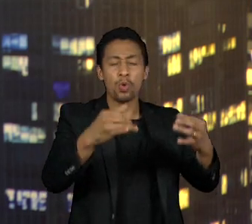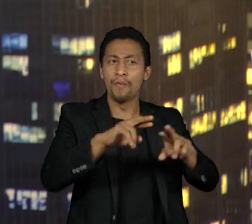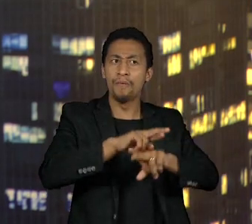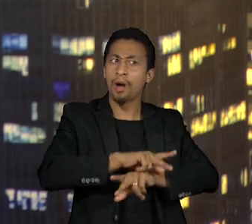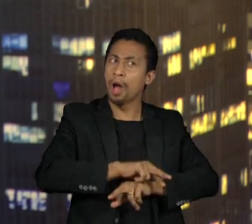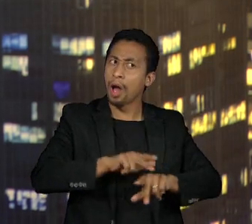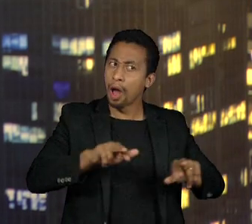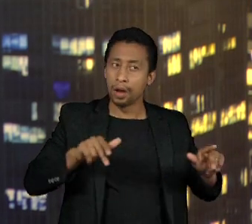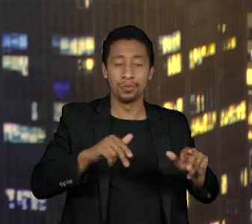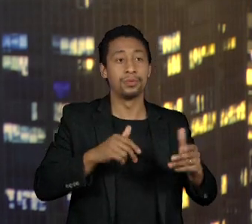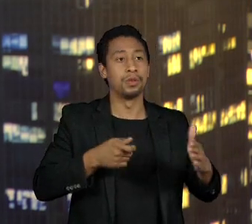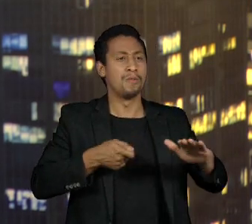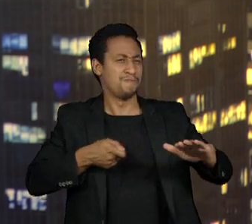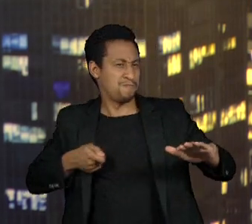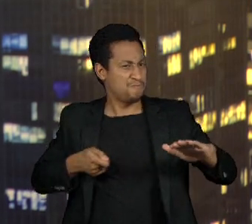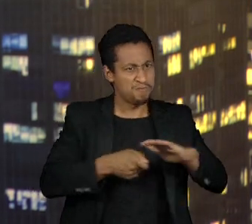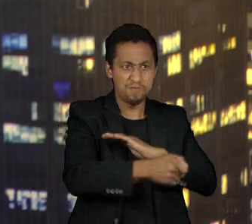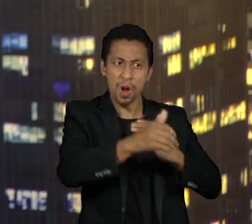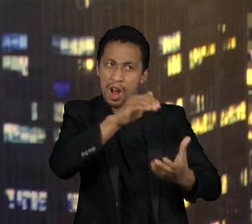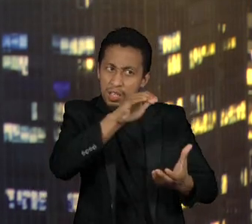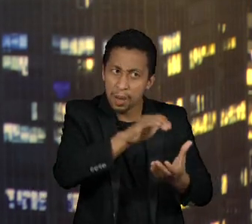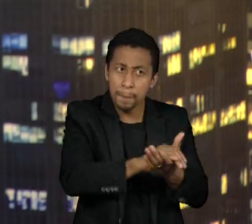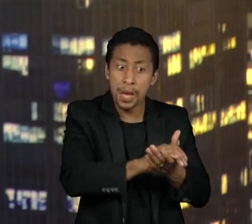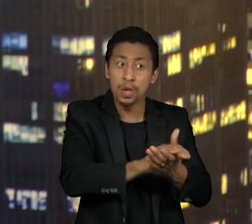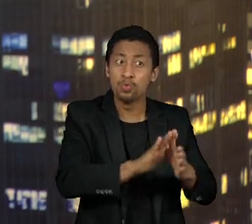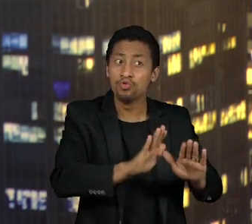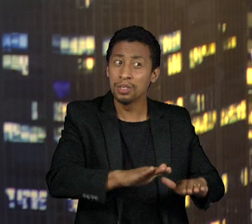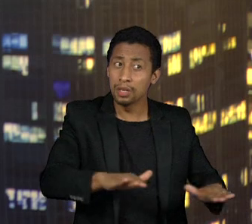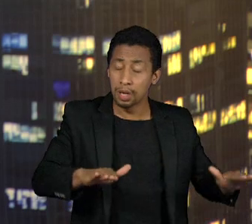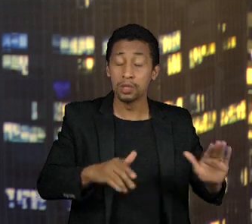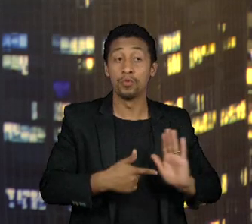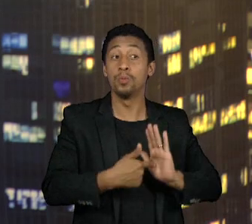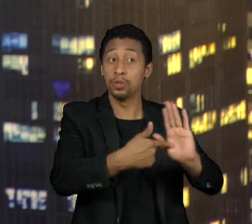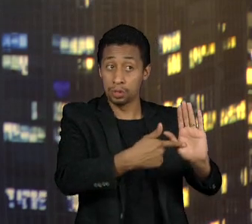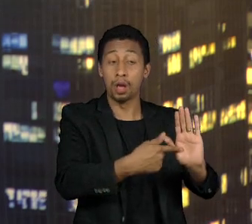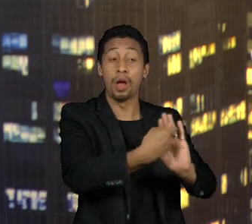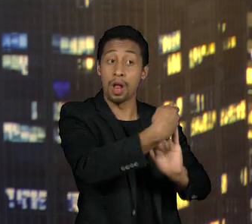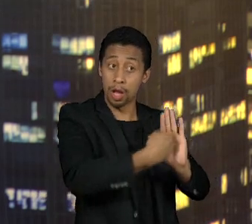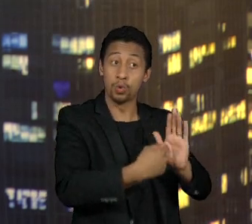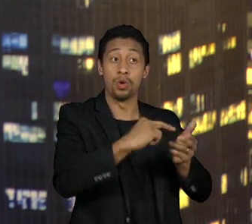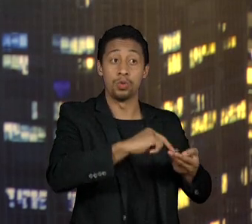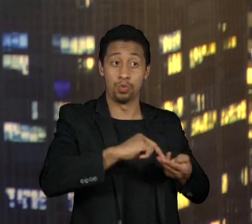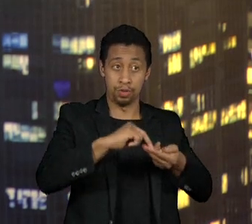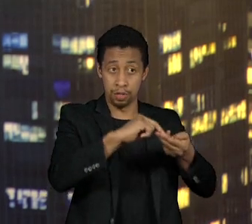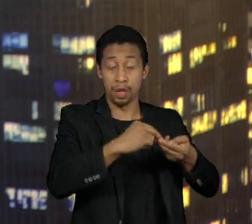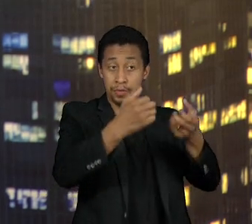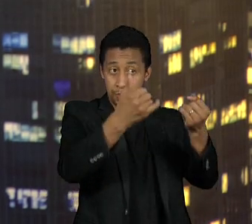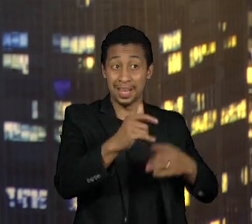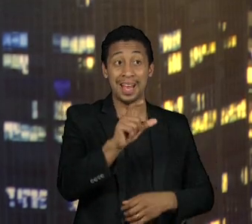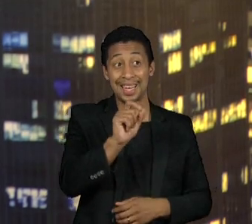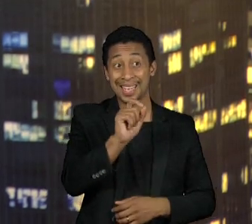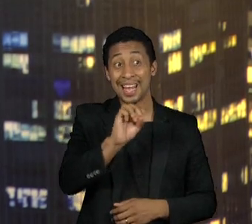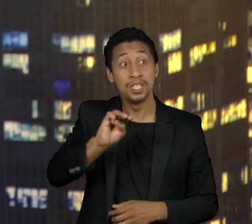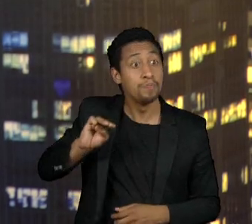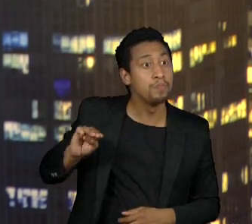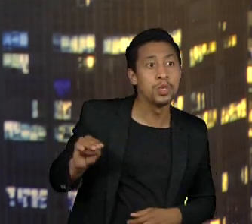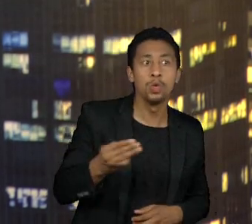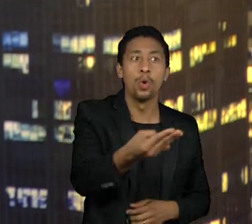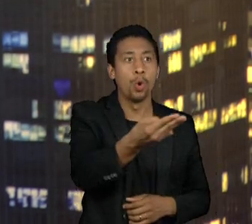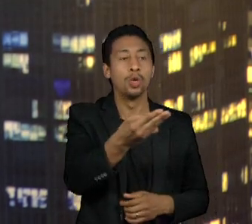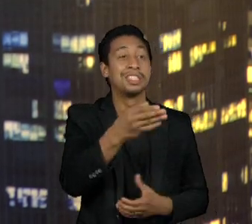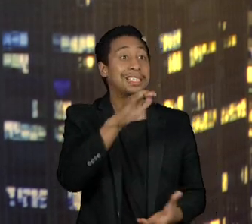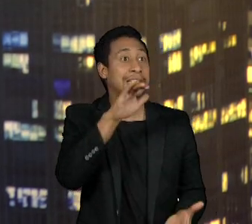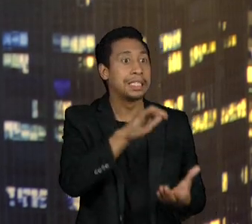violência, né? Casamento infantil é um deles. Vou trazer aqui um relatório do Unicef, dizendo que 10 milhões de casamentos infantis a mais